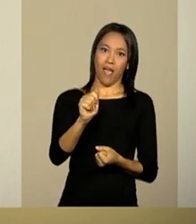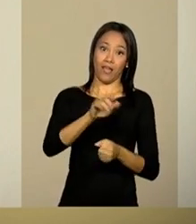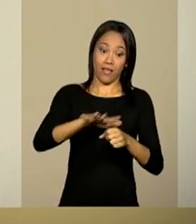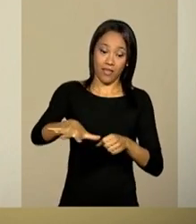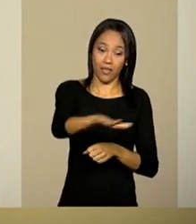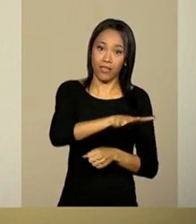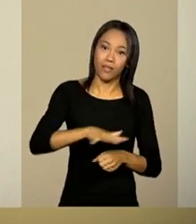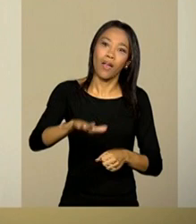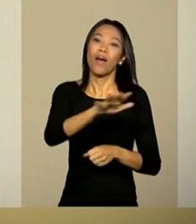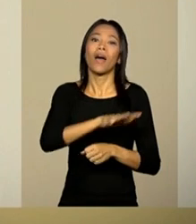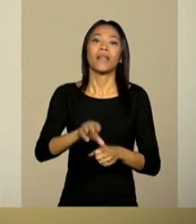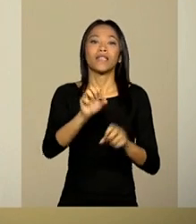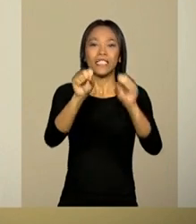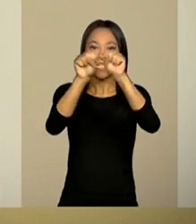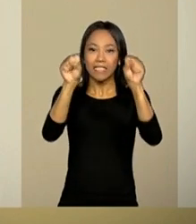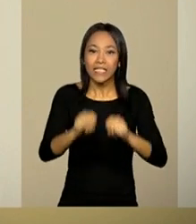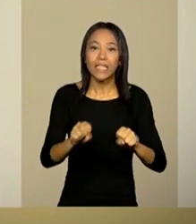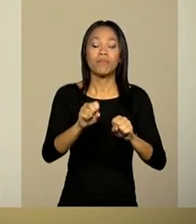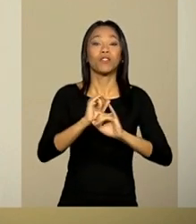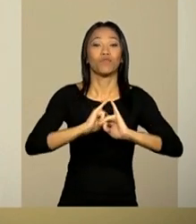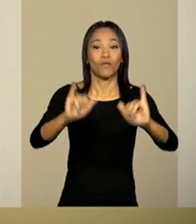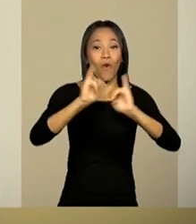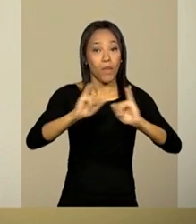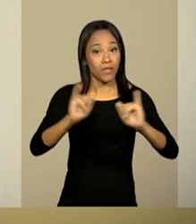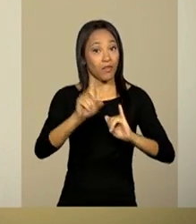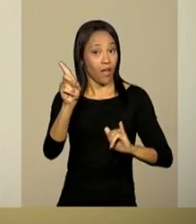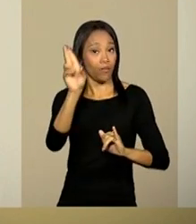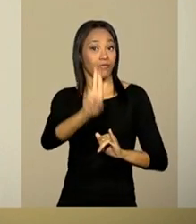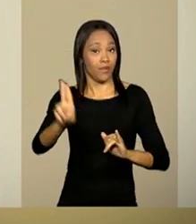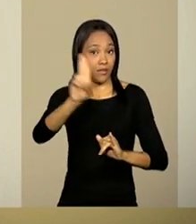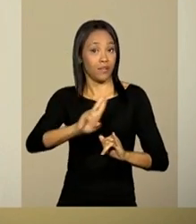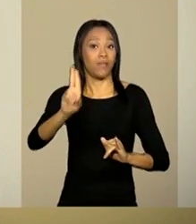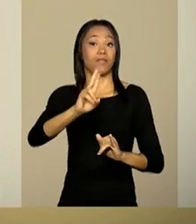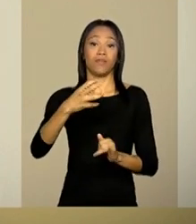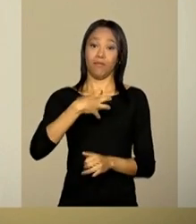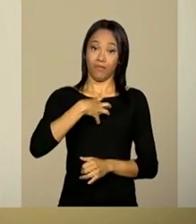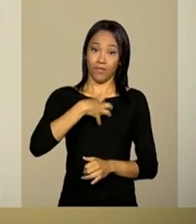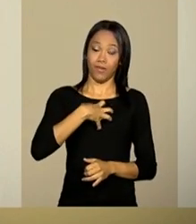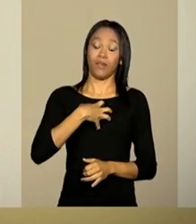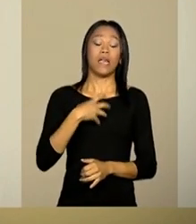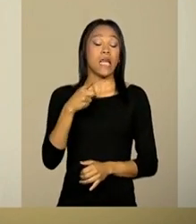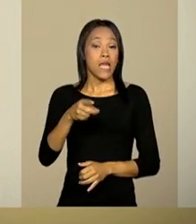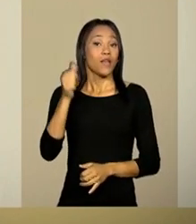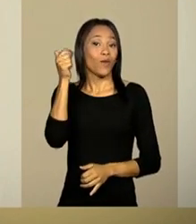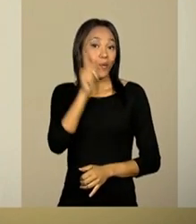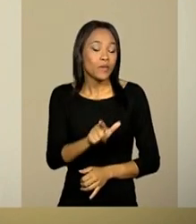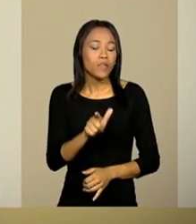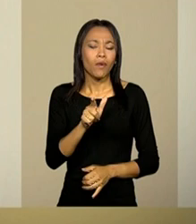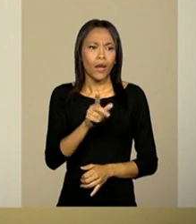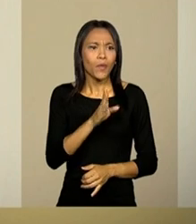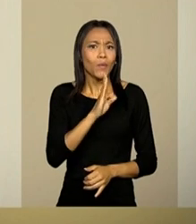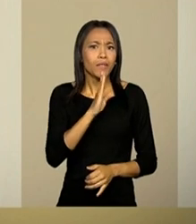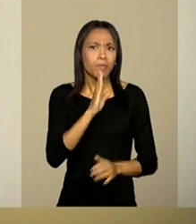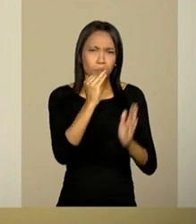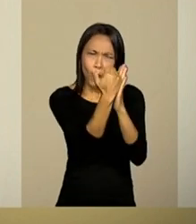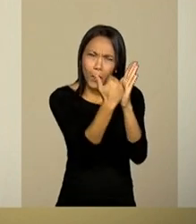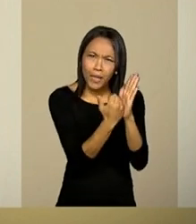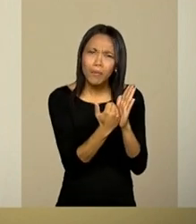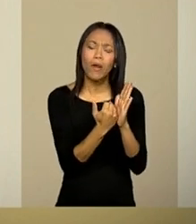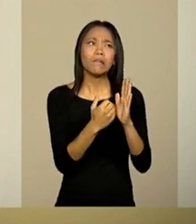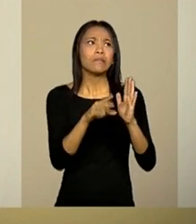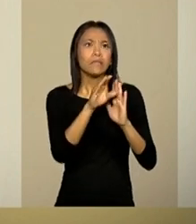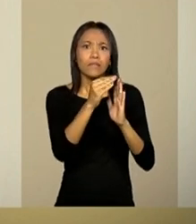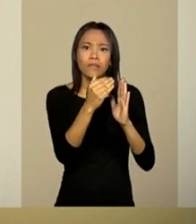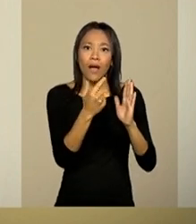informação na Universidade Federal da Bahia lá na universidade o i soube do ciênci sem fronteiras e viu